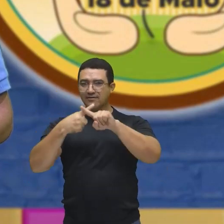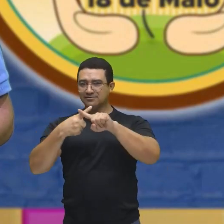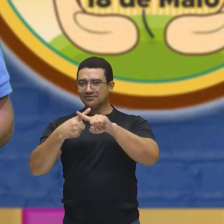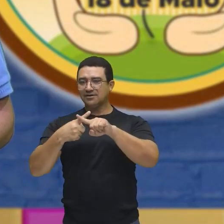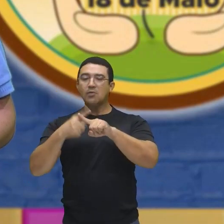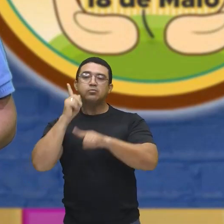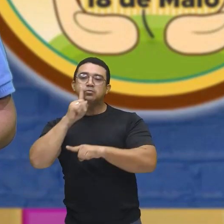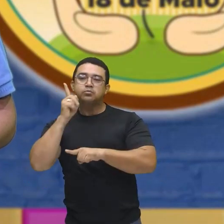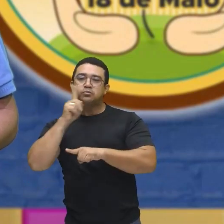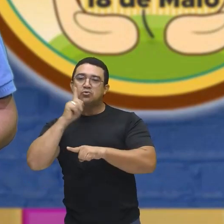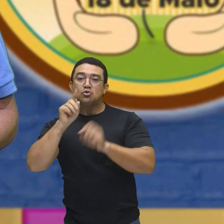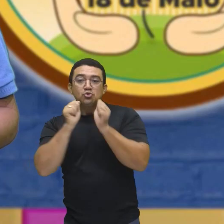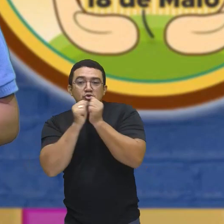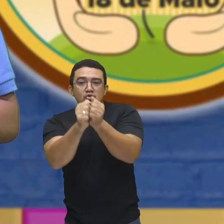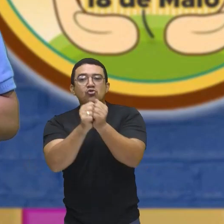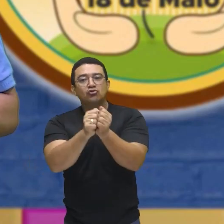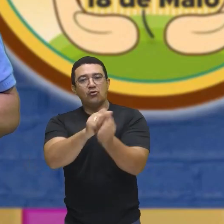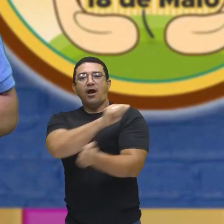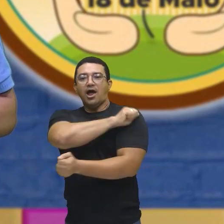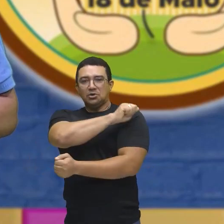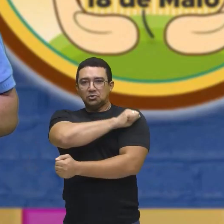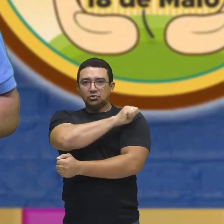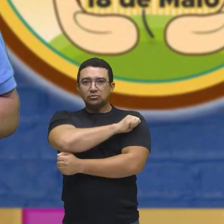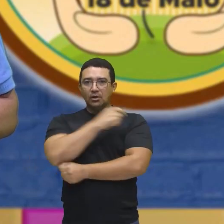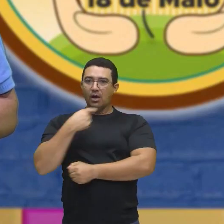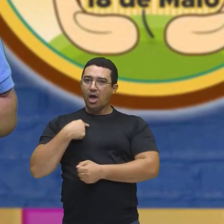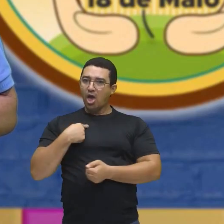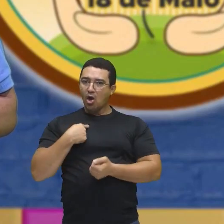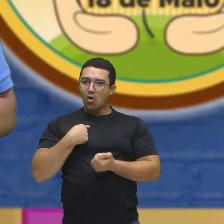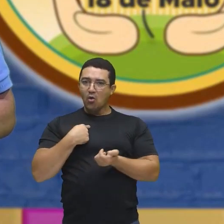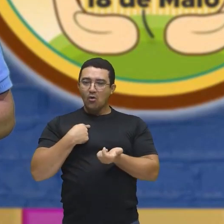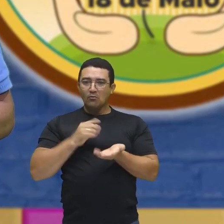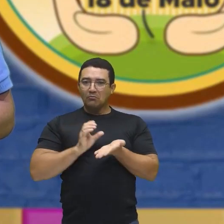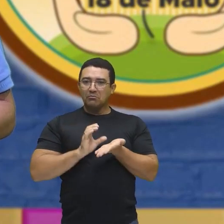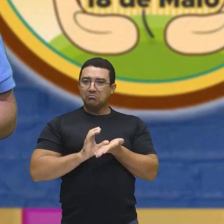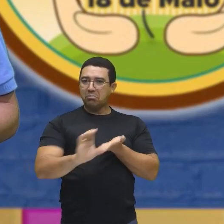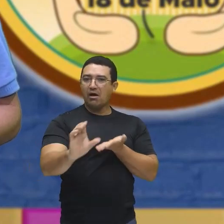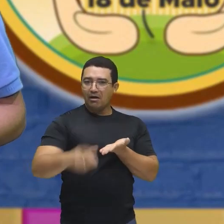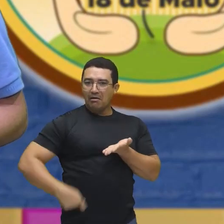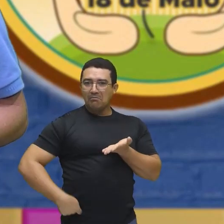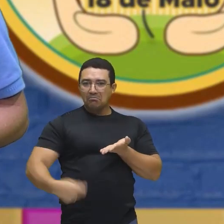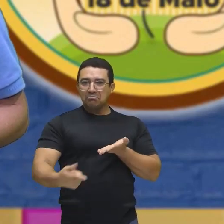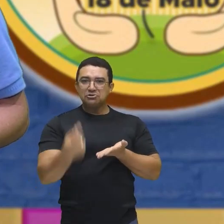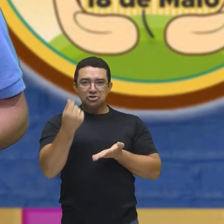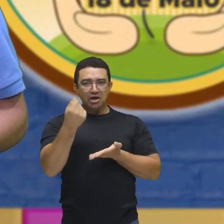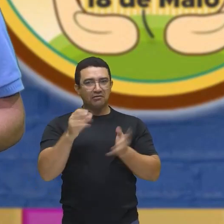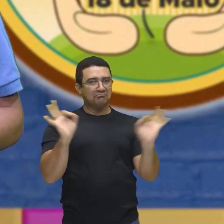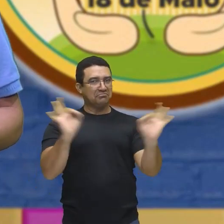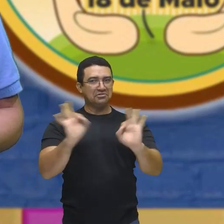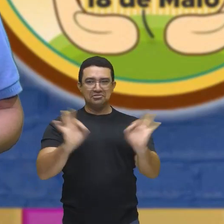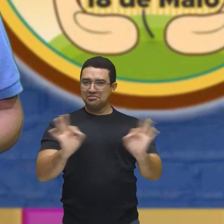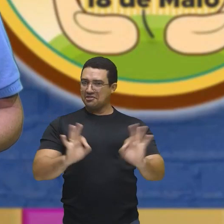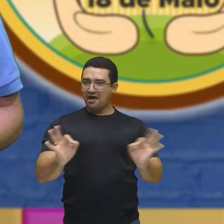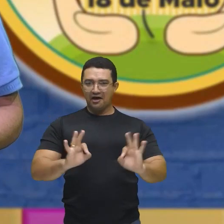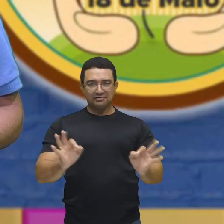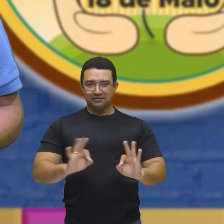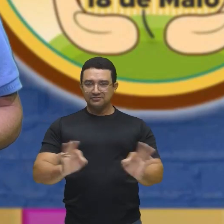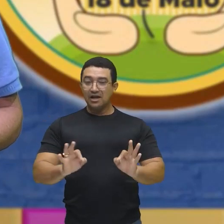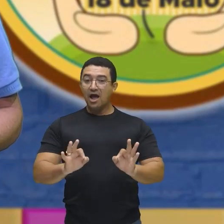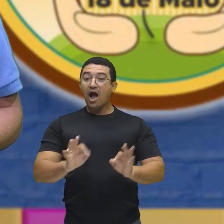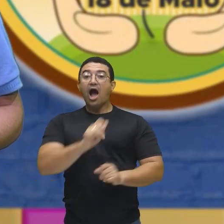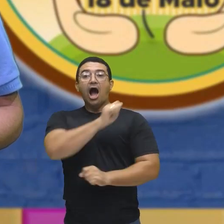isso, valorizando a nossa cultura. E eu não gastei nada, quem me levou foi justamente os meus alunos que desenvolveram as